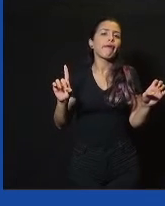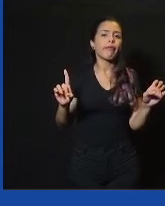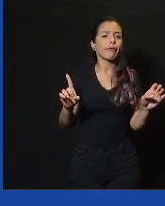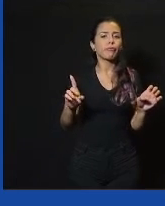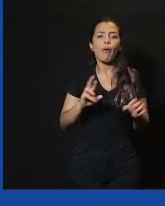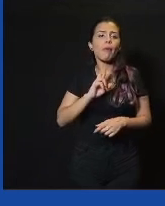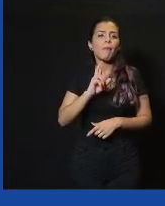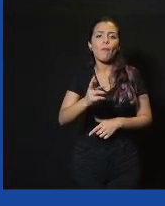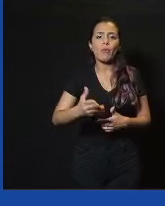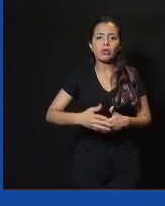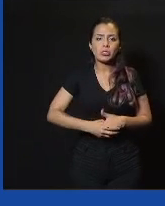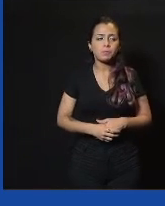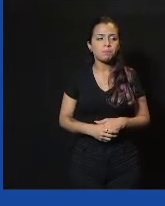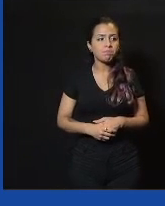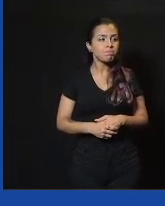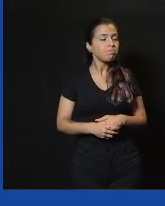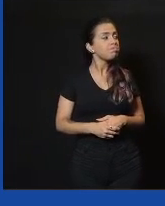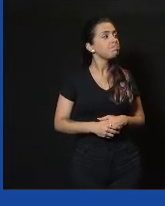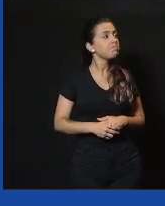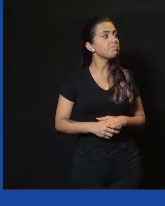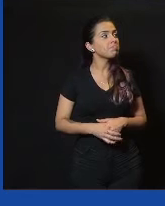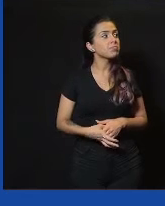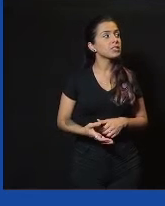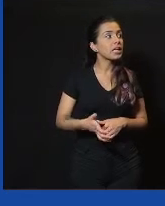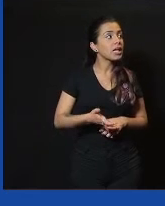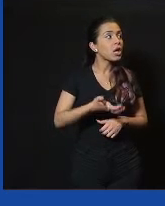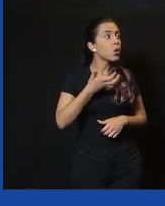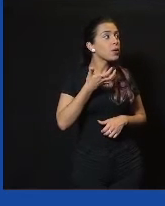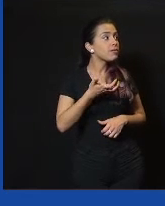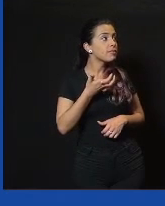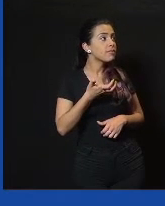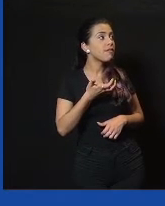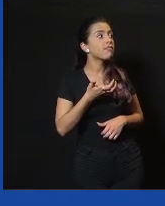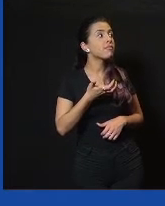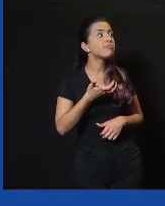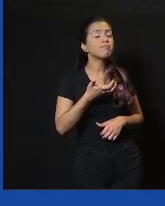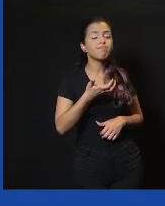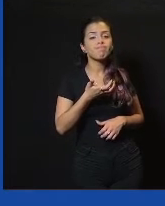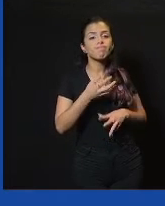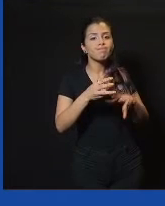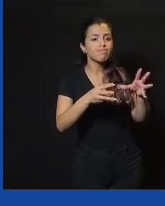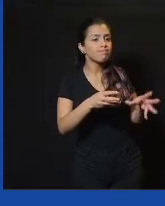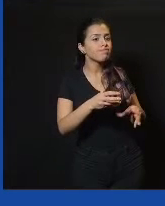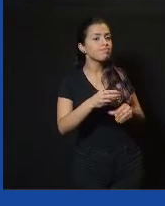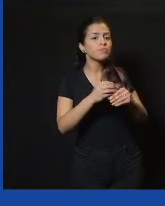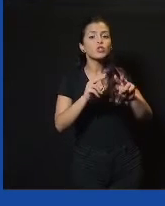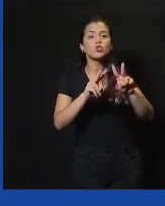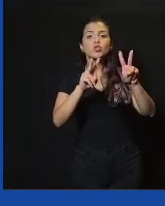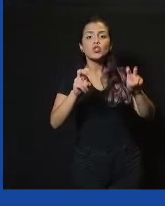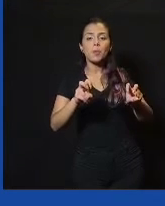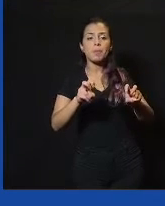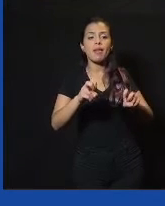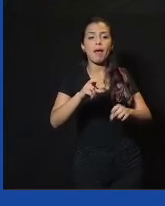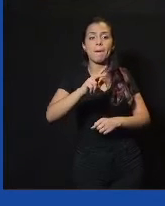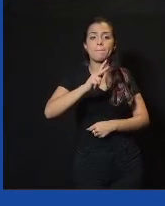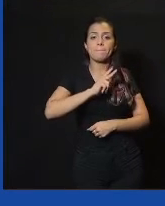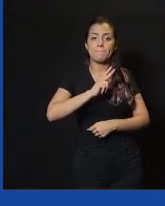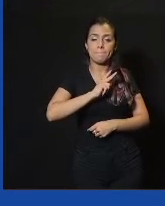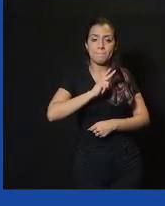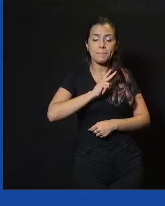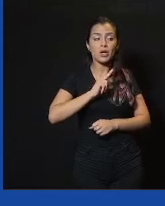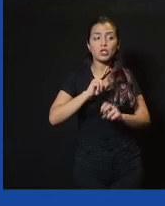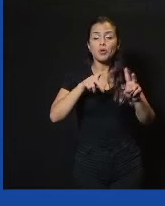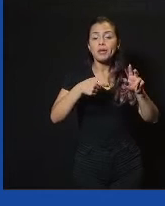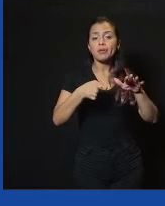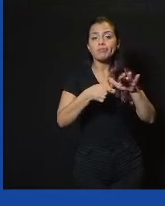Deixa eu fazer um link aqui. Eu queria voltar para o tema da relação com o setor privado, mas eu vou falar de recurso, dinheiro. Assim,